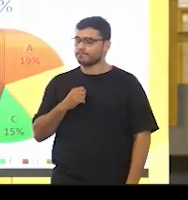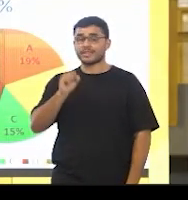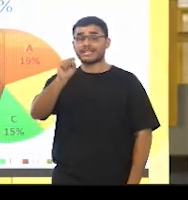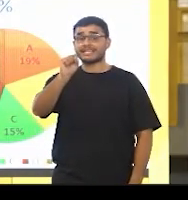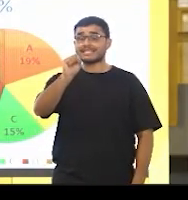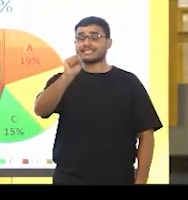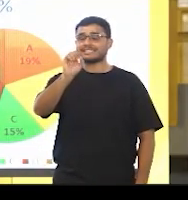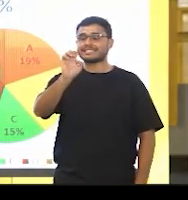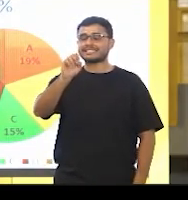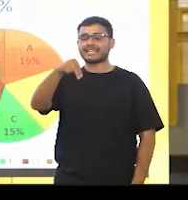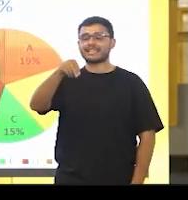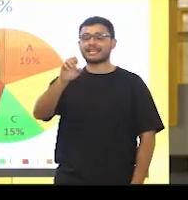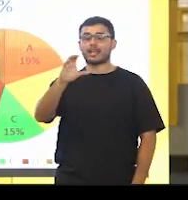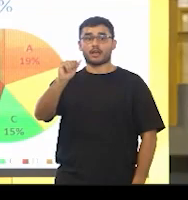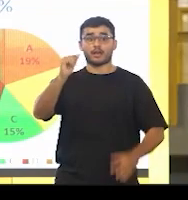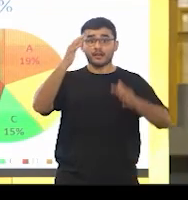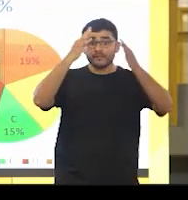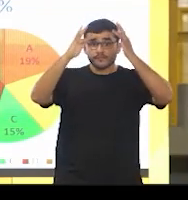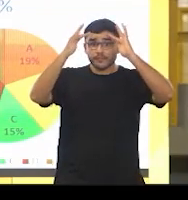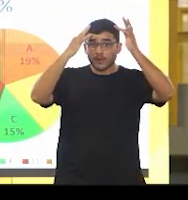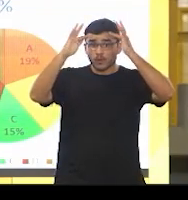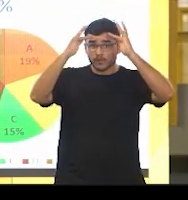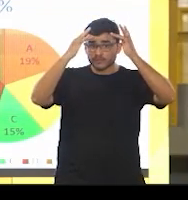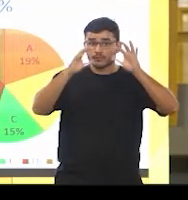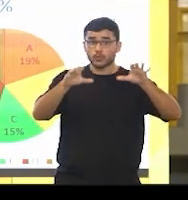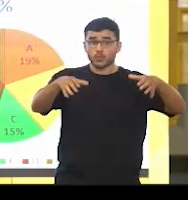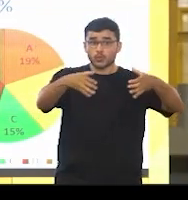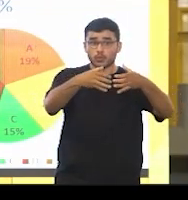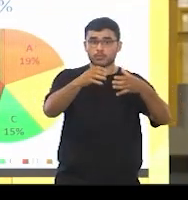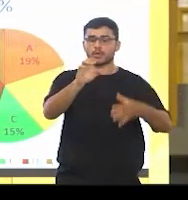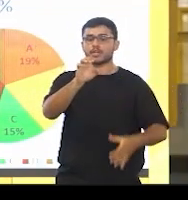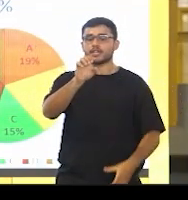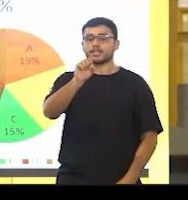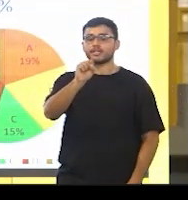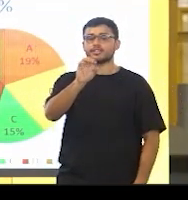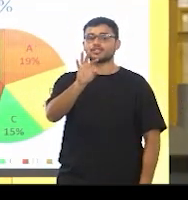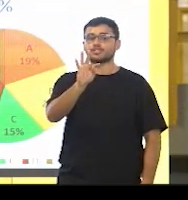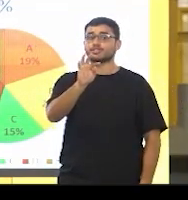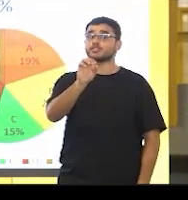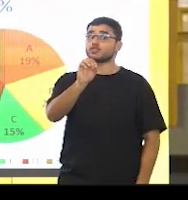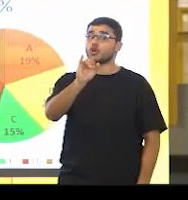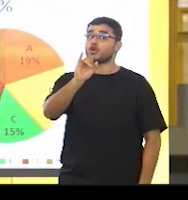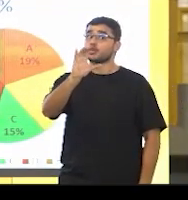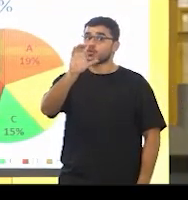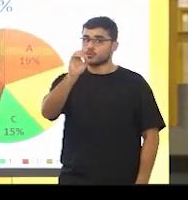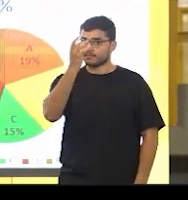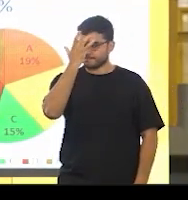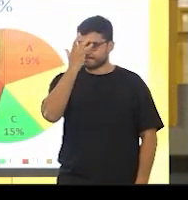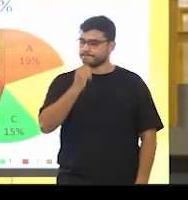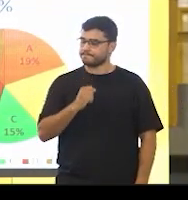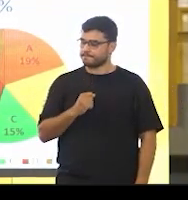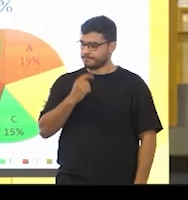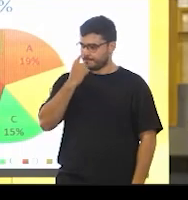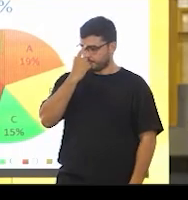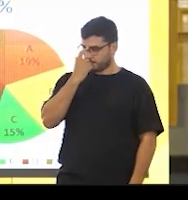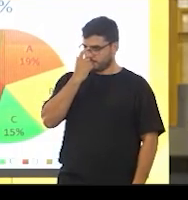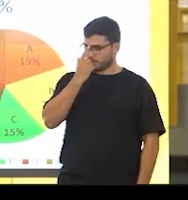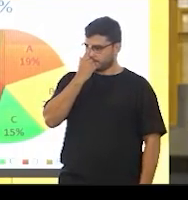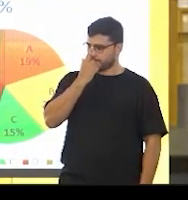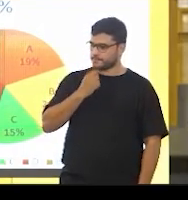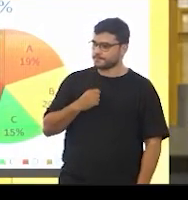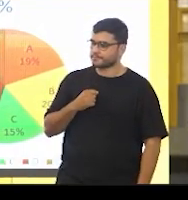filósofo estoico, na qual se apresenta como um bem fundamental da